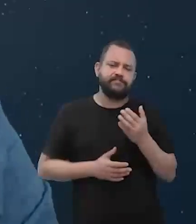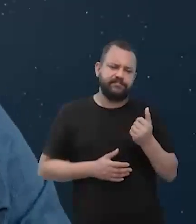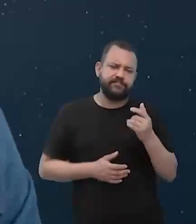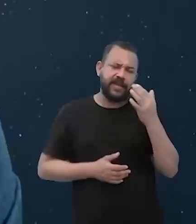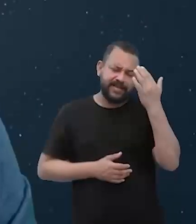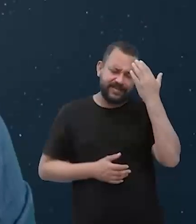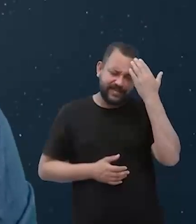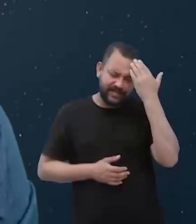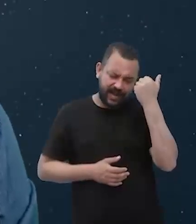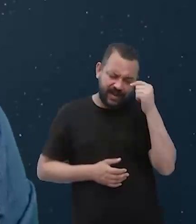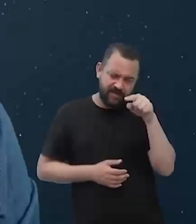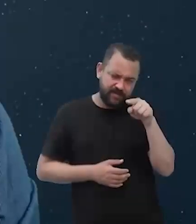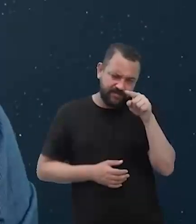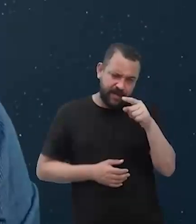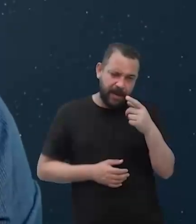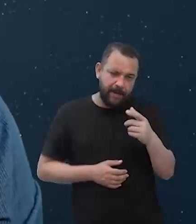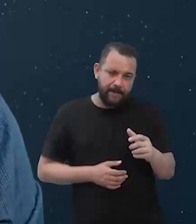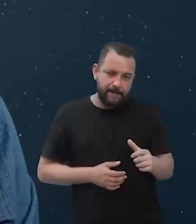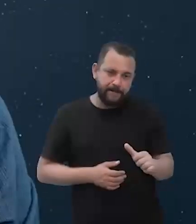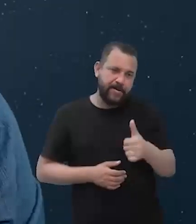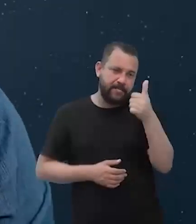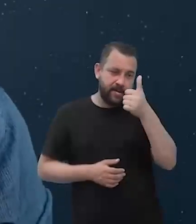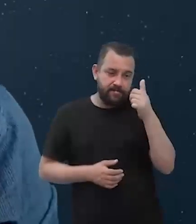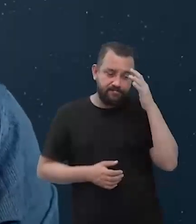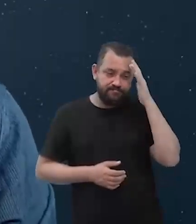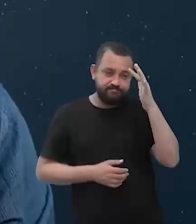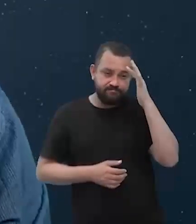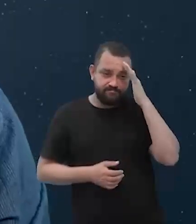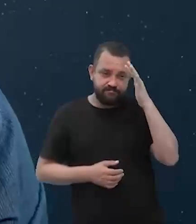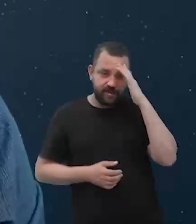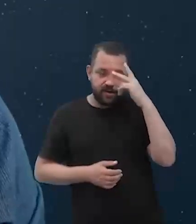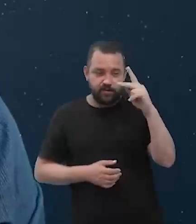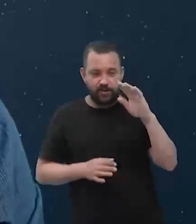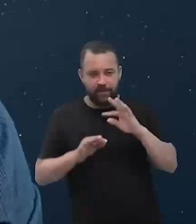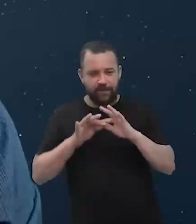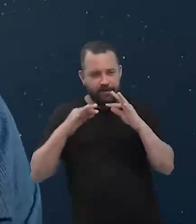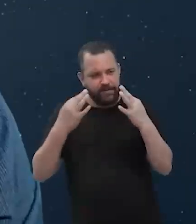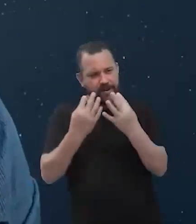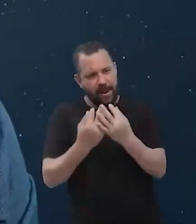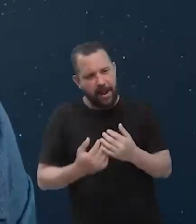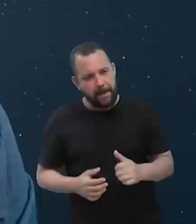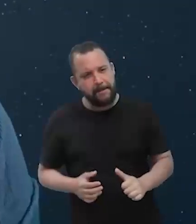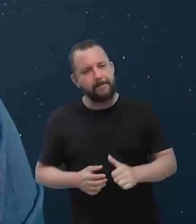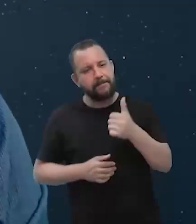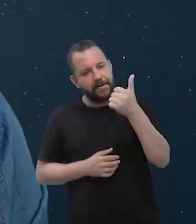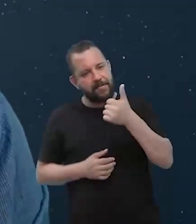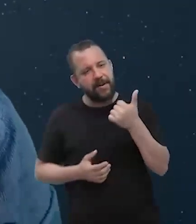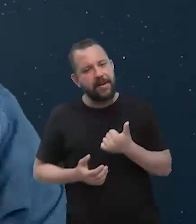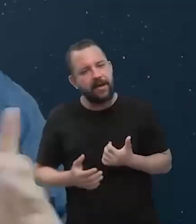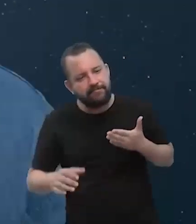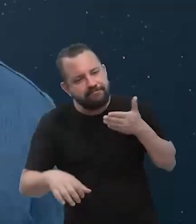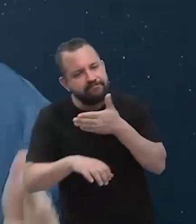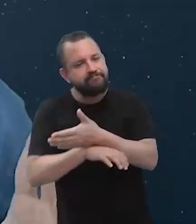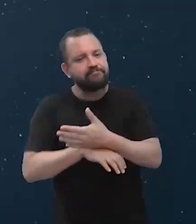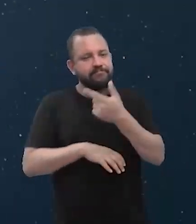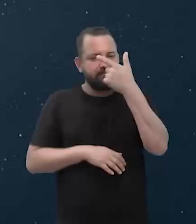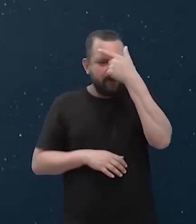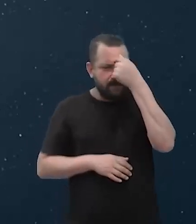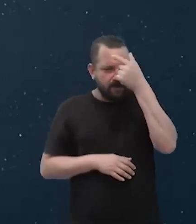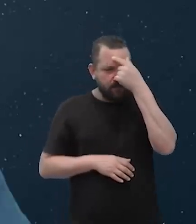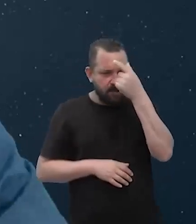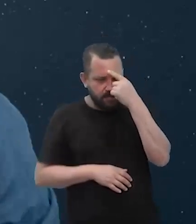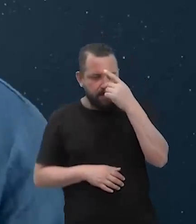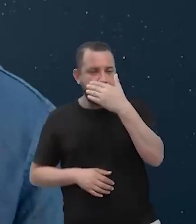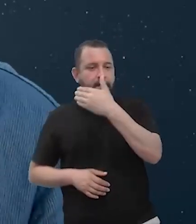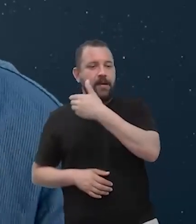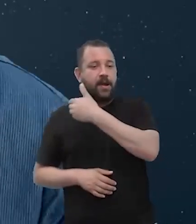talvez seja a primeira pessoa que realize o sonho de sua família e seja a primeira pessoa a entrar na universidade pública. Olha, na aula de